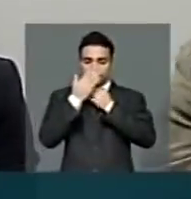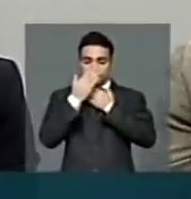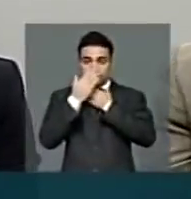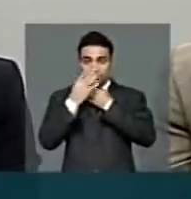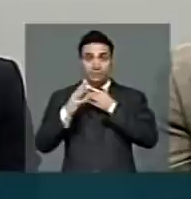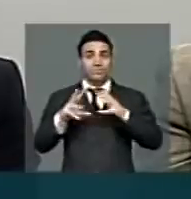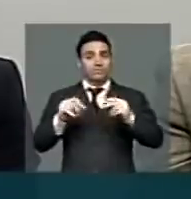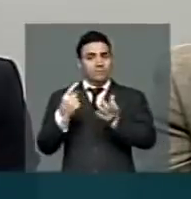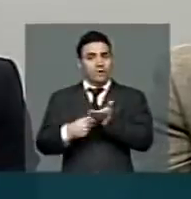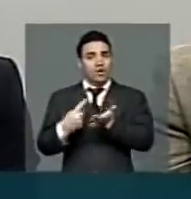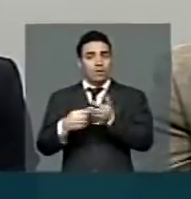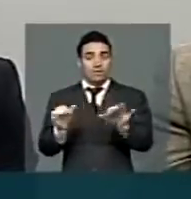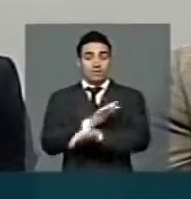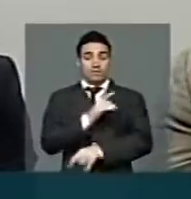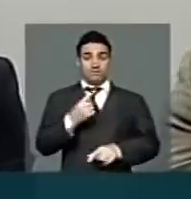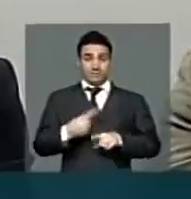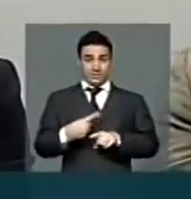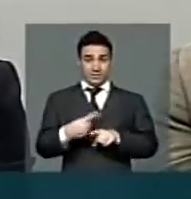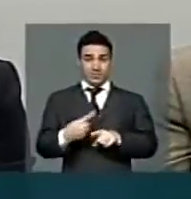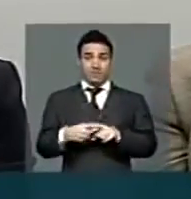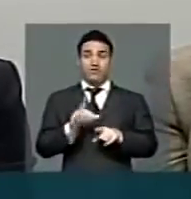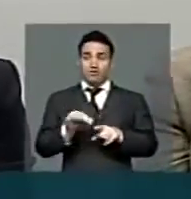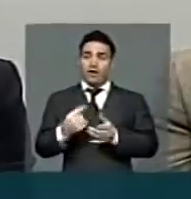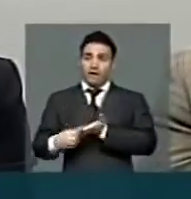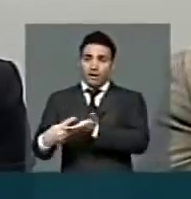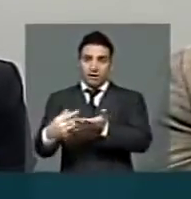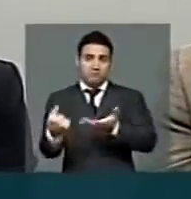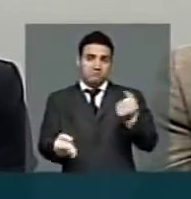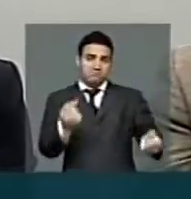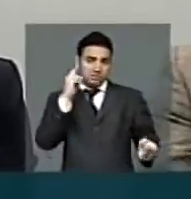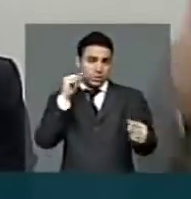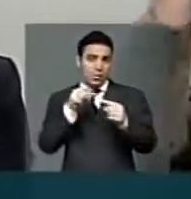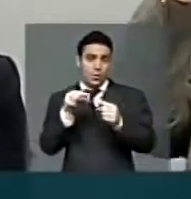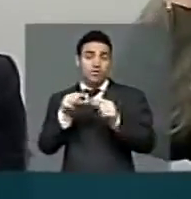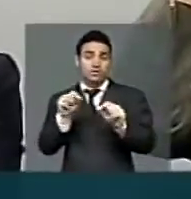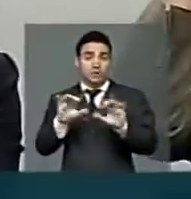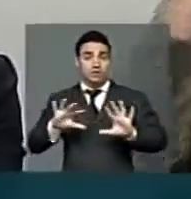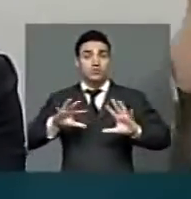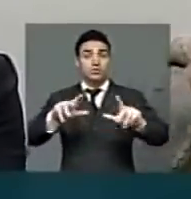num consenso porque partimos de um senso comum de que toda sociedade